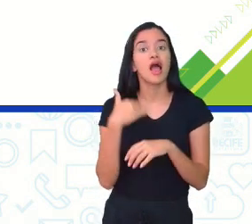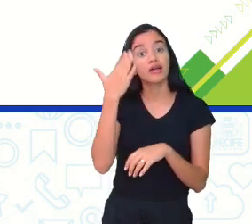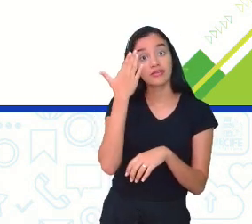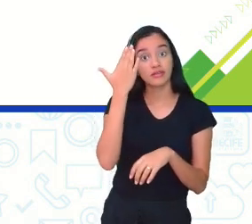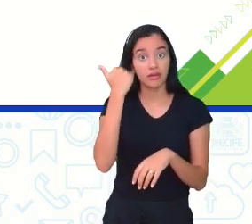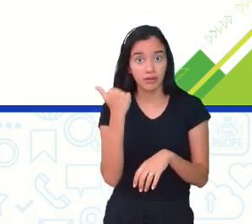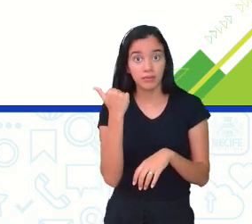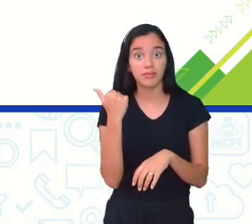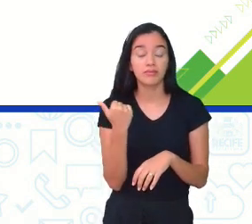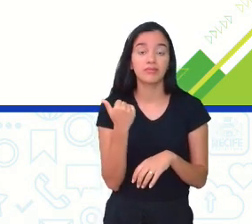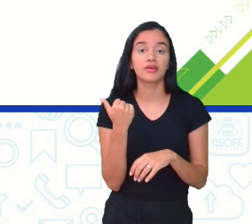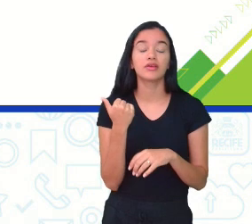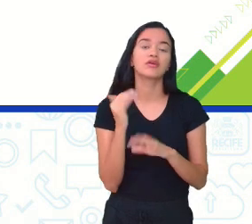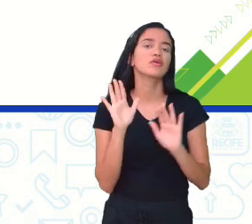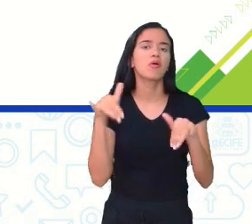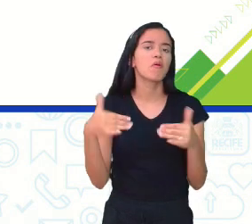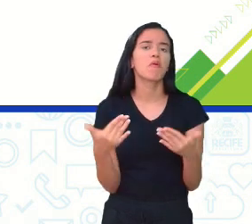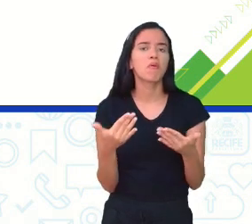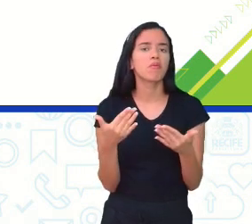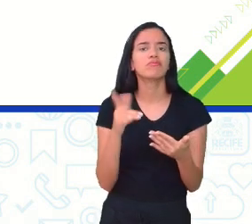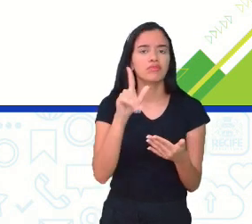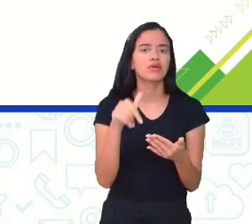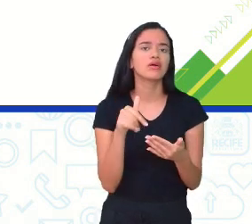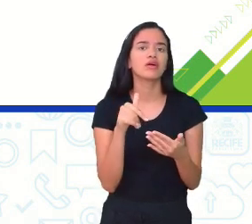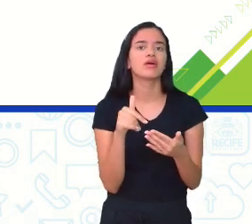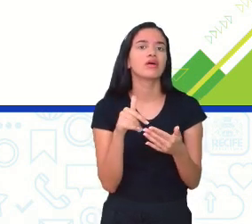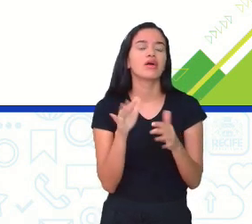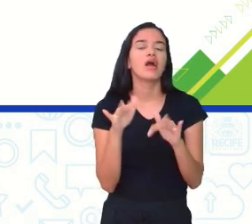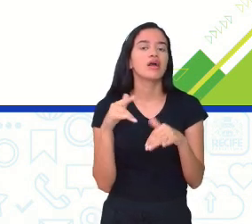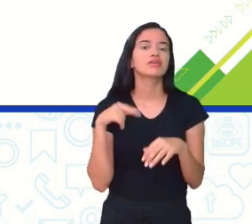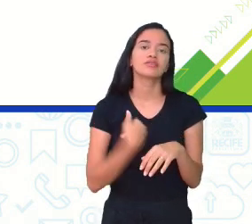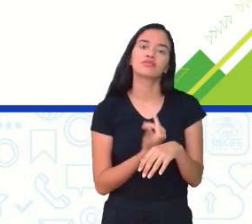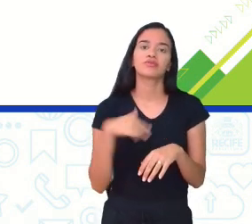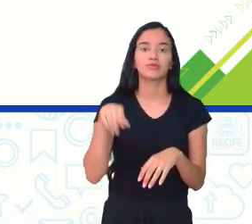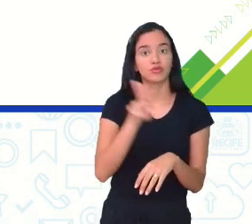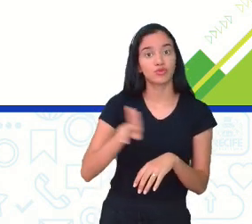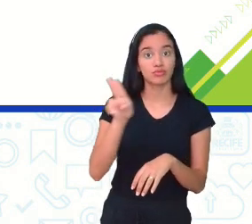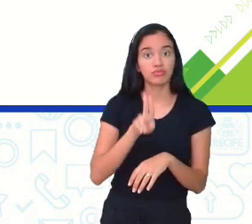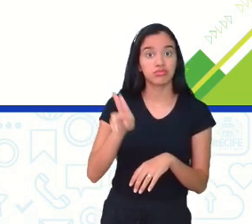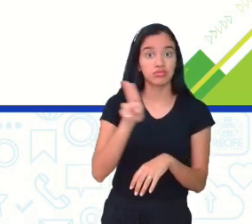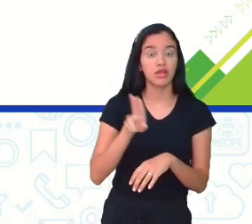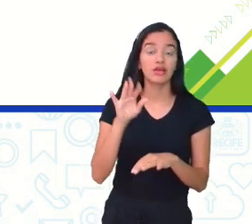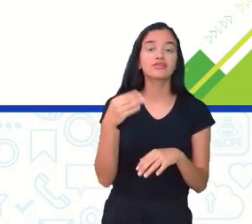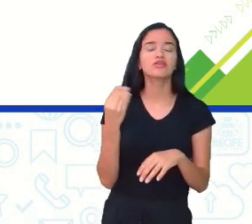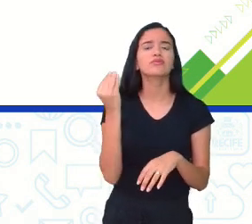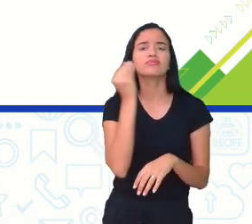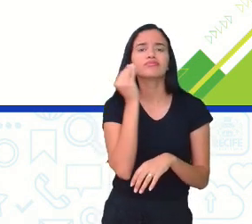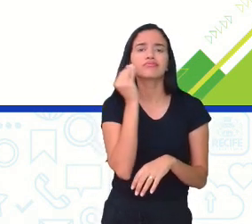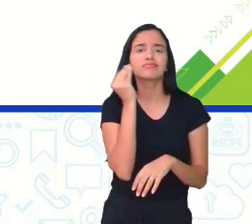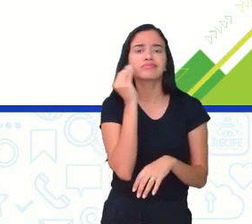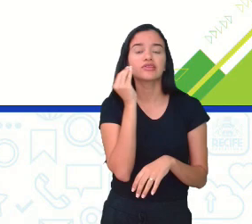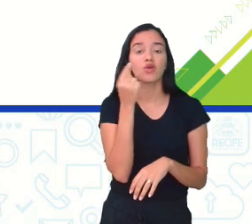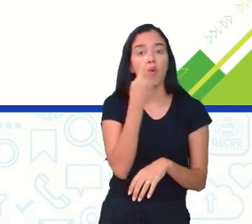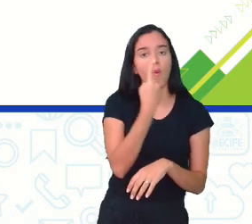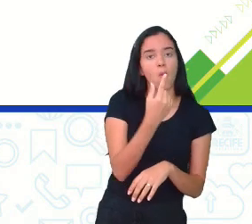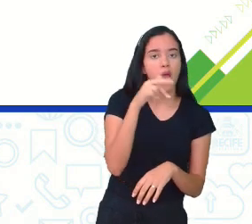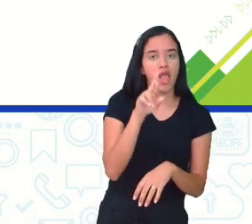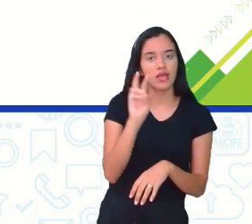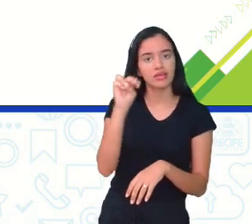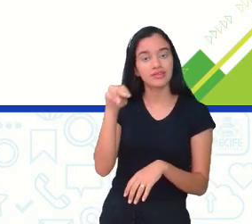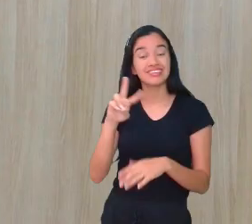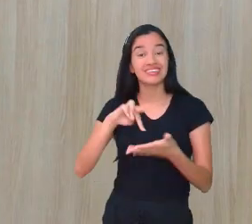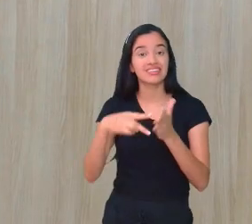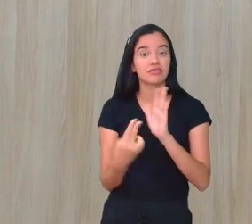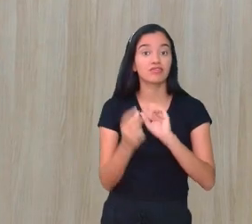saber ali qual é a carga que a gente vai utilizar. Então, o teste de 1RM, que